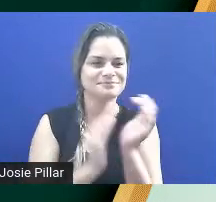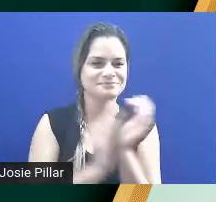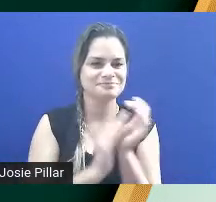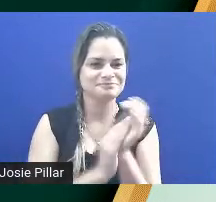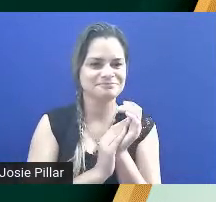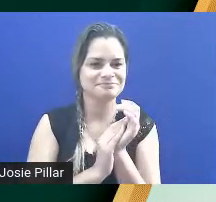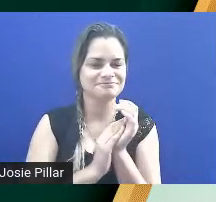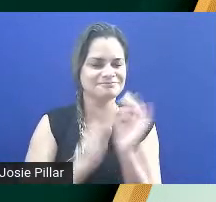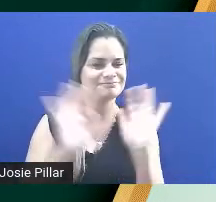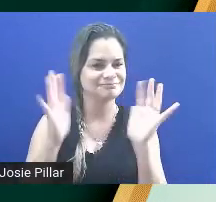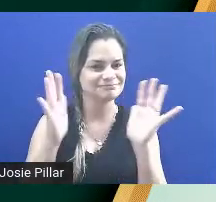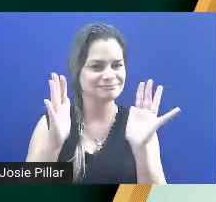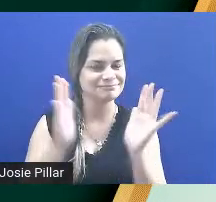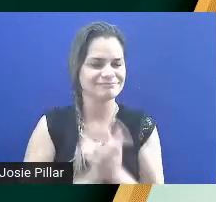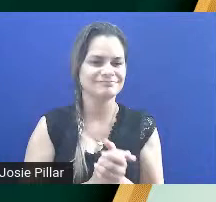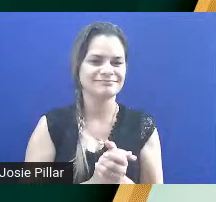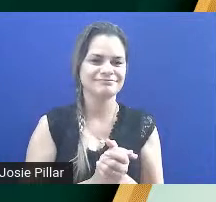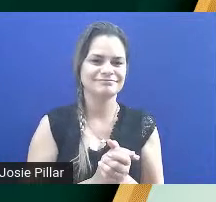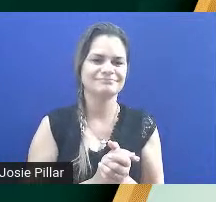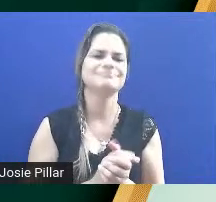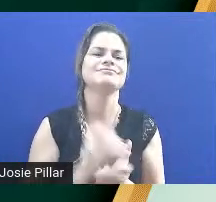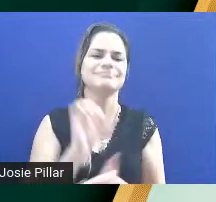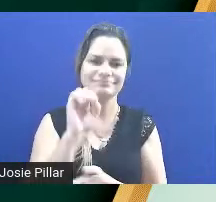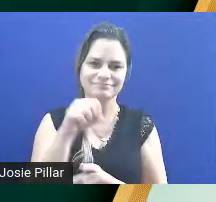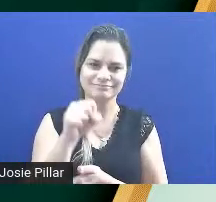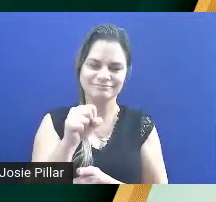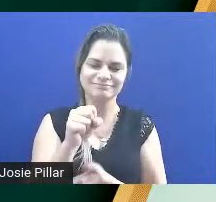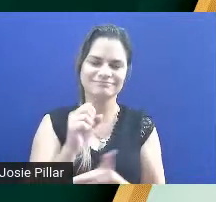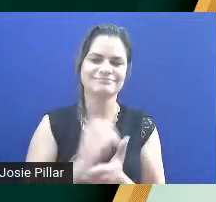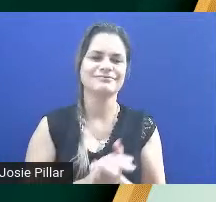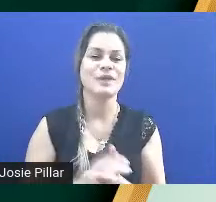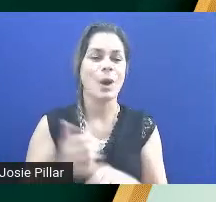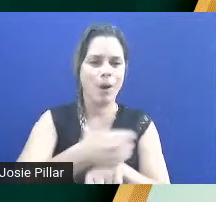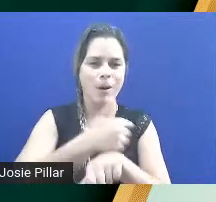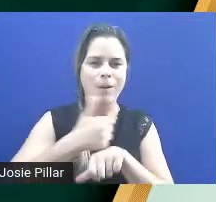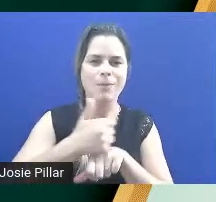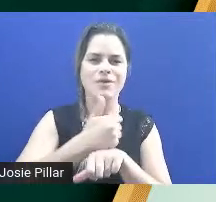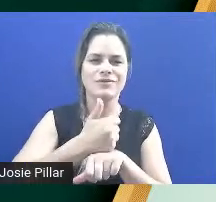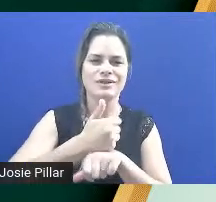a certeza do sucesso profissional e humano advindos da